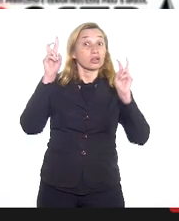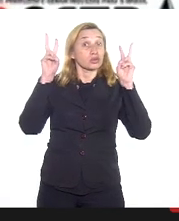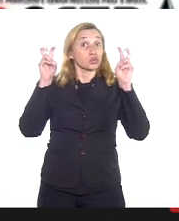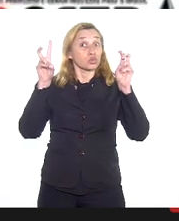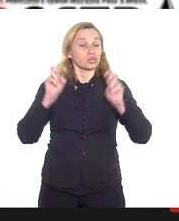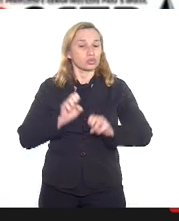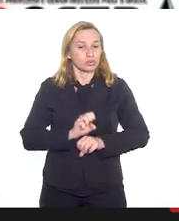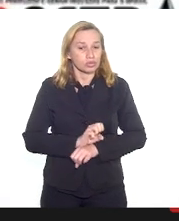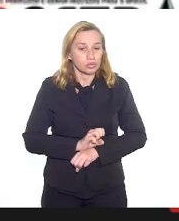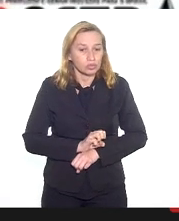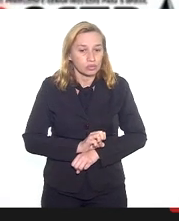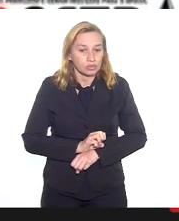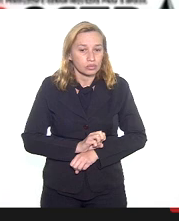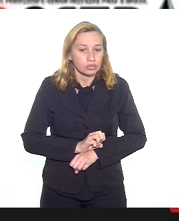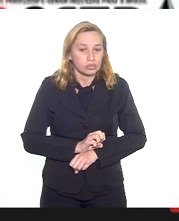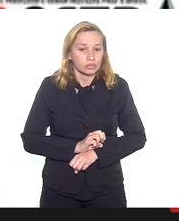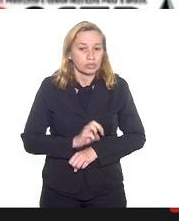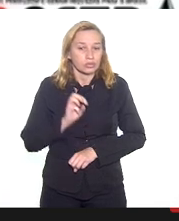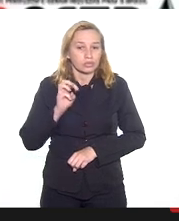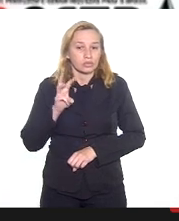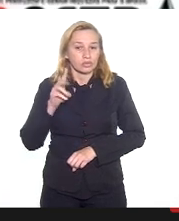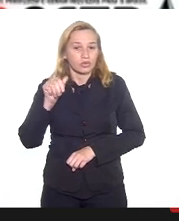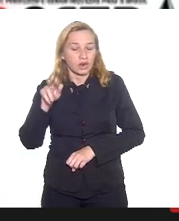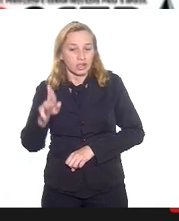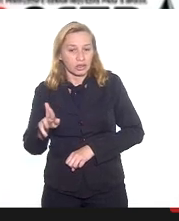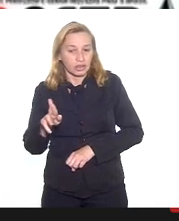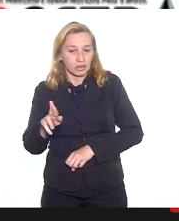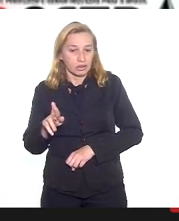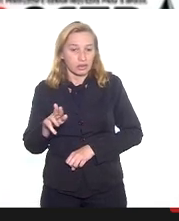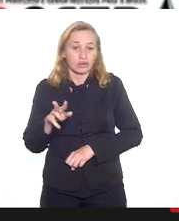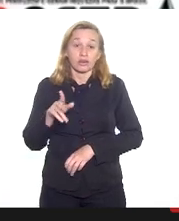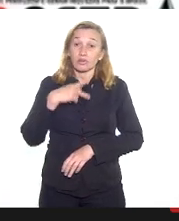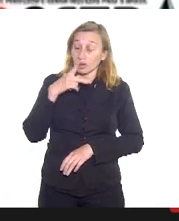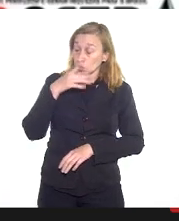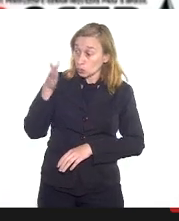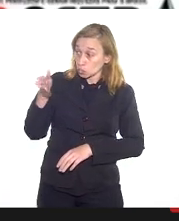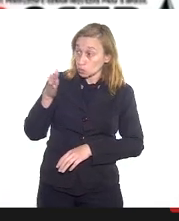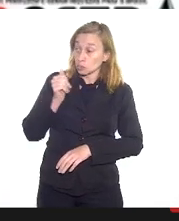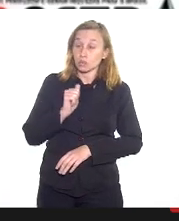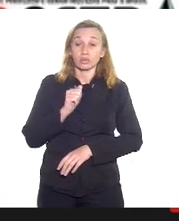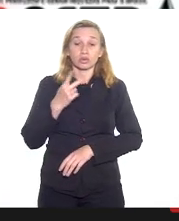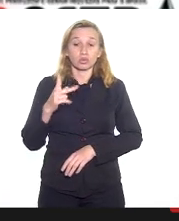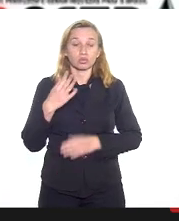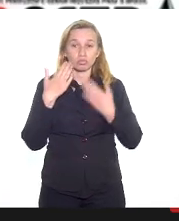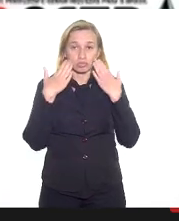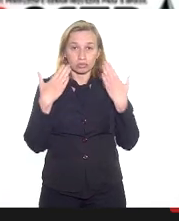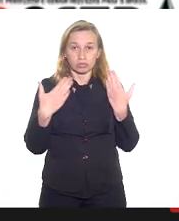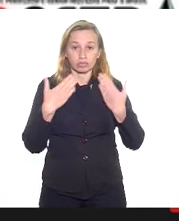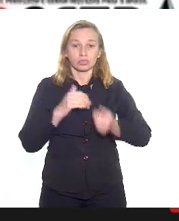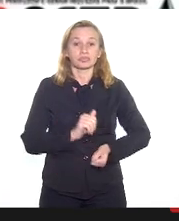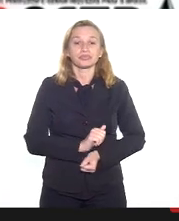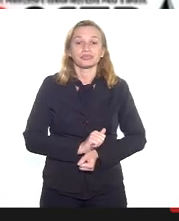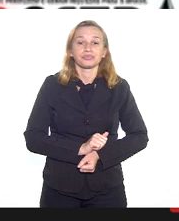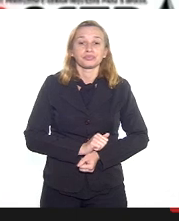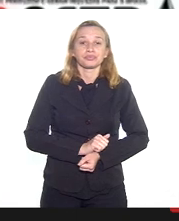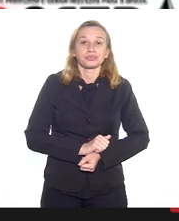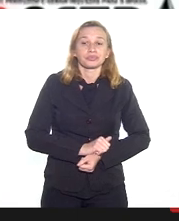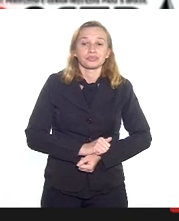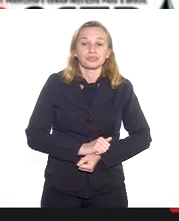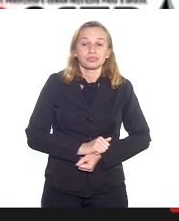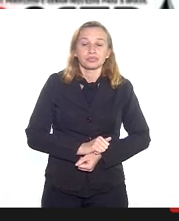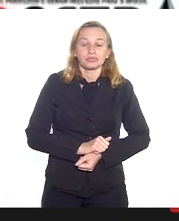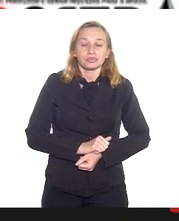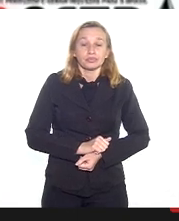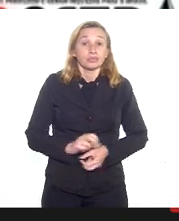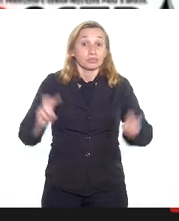o Wagner Victor, né, muito bem salientou na sua apresentação, né, é